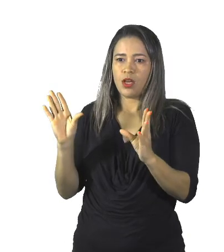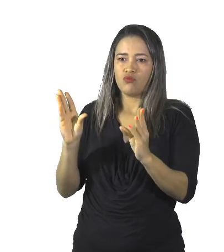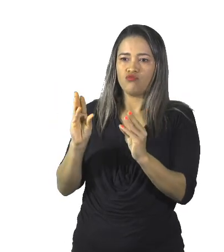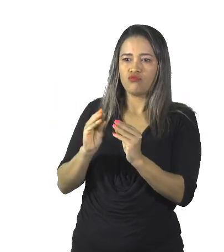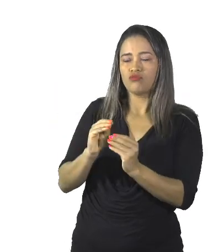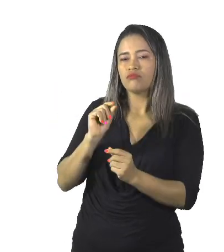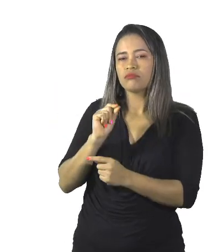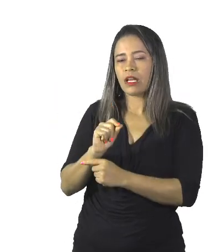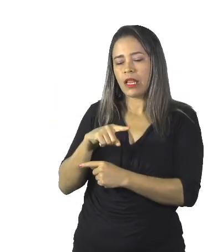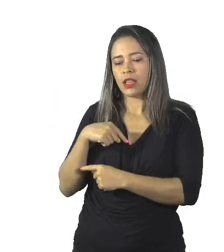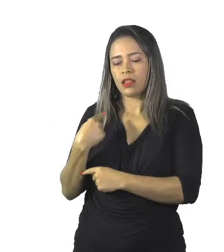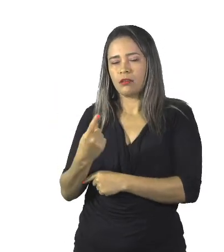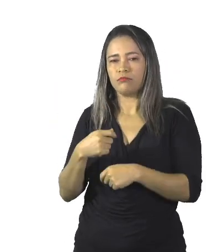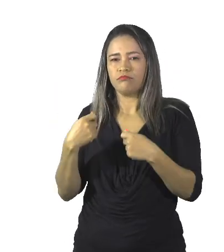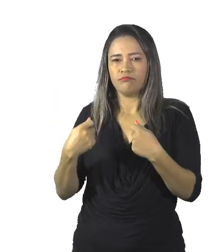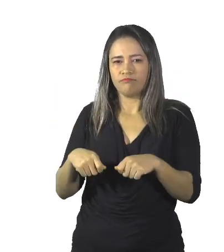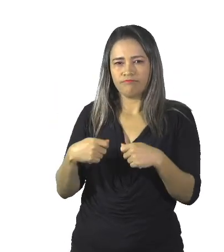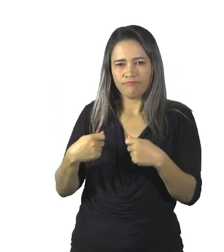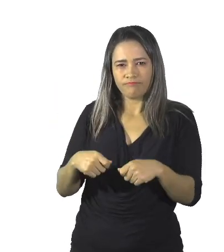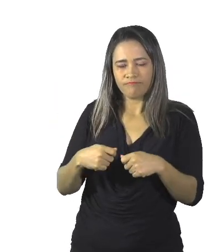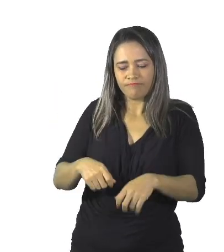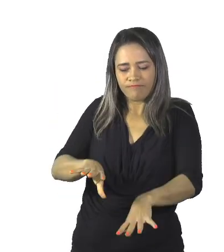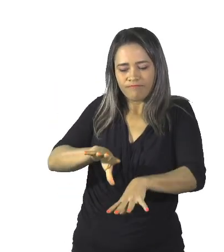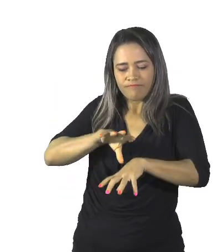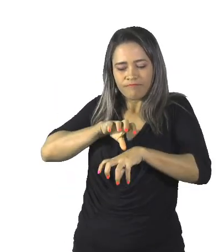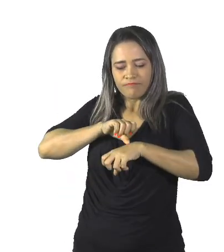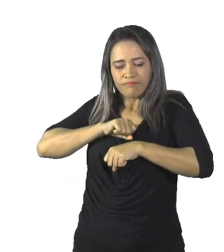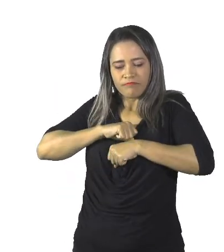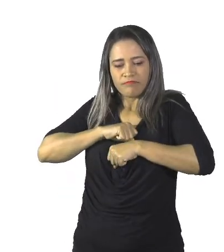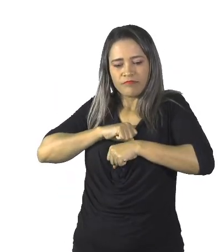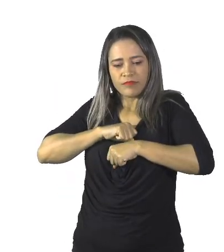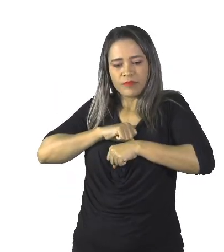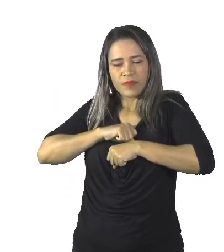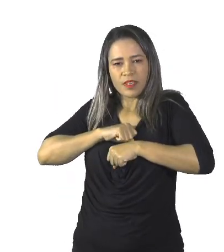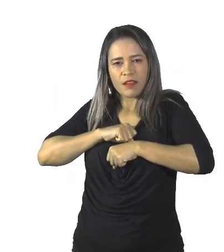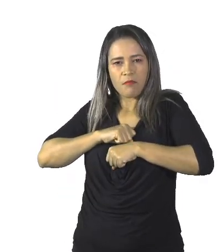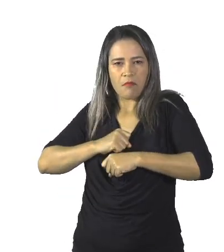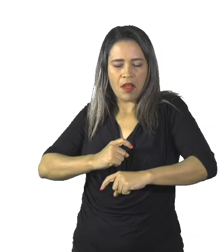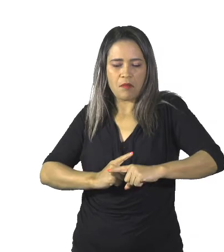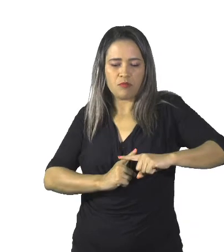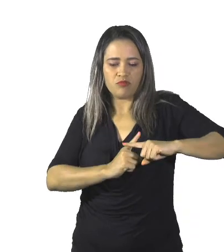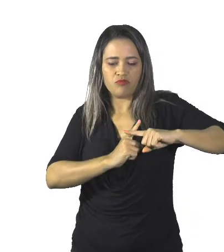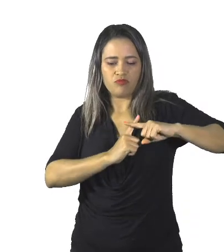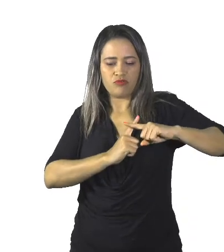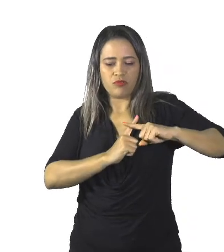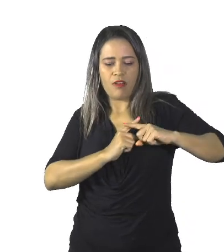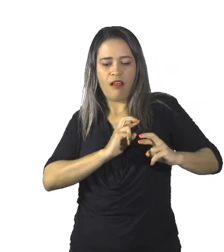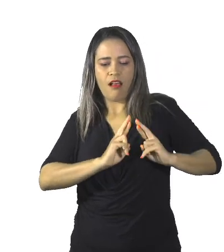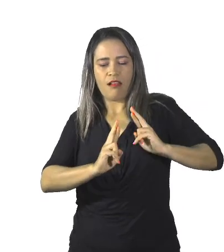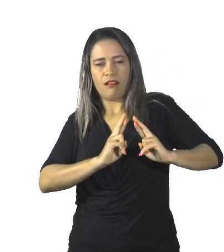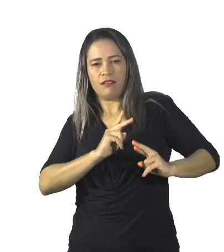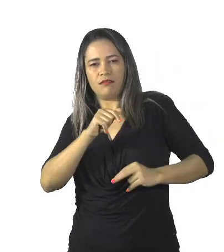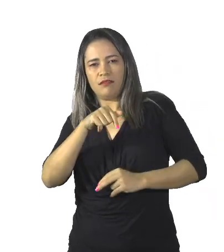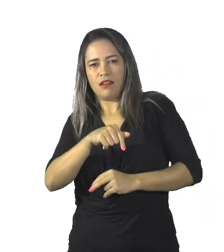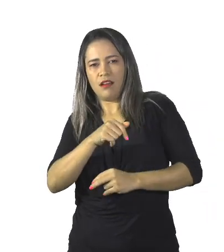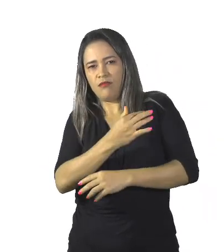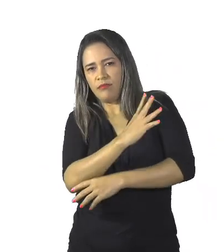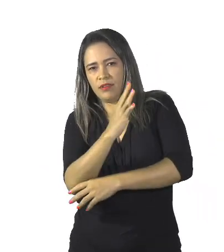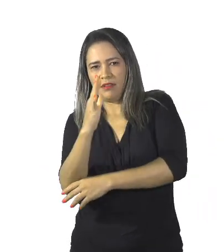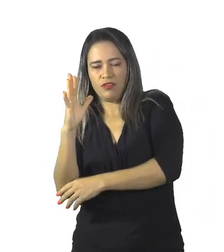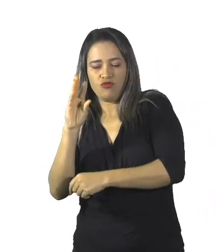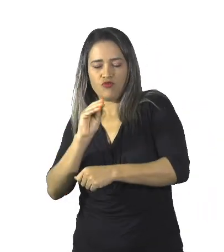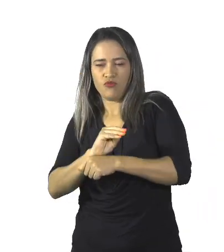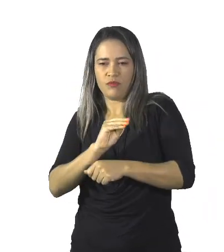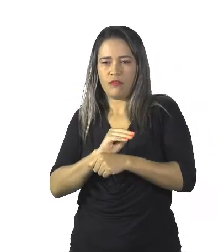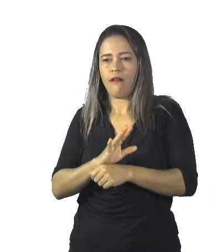que precisamos adotar atitudes mais positivas em relação ao meio ambiente, evitar o descarte de